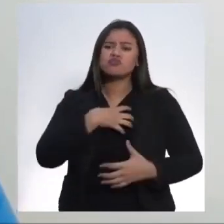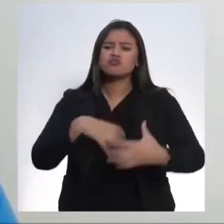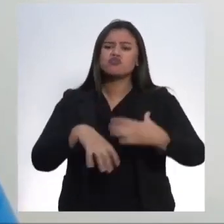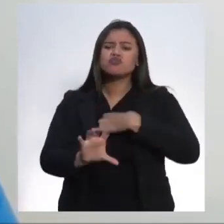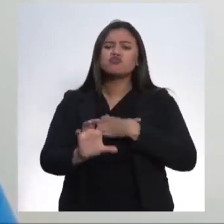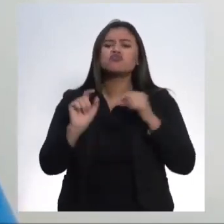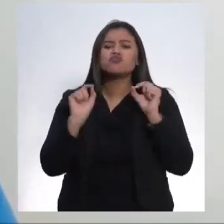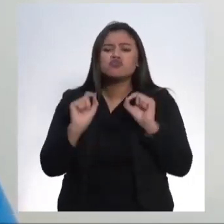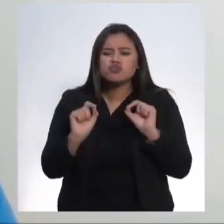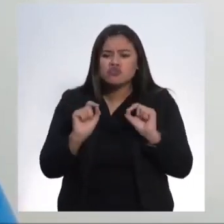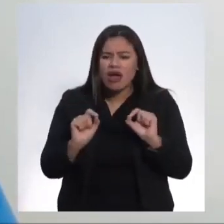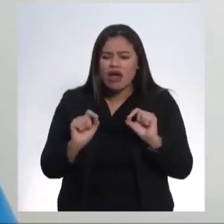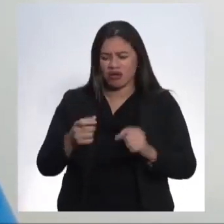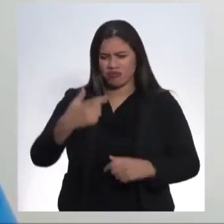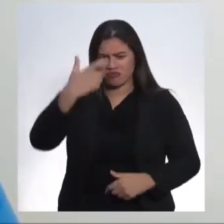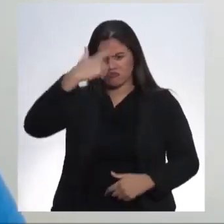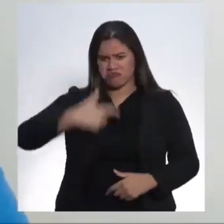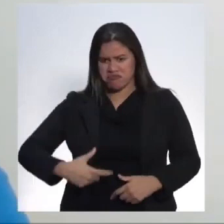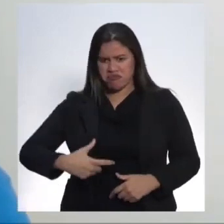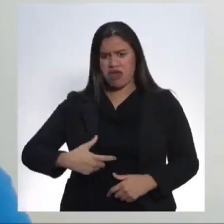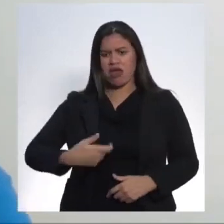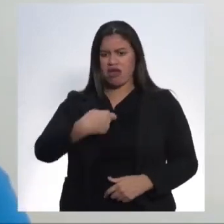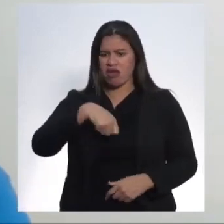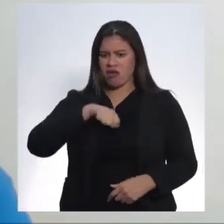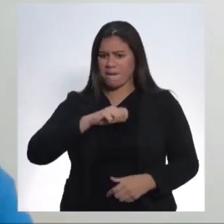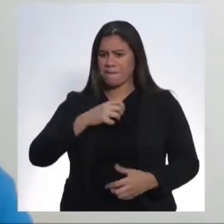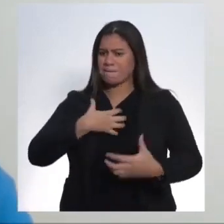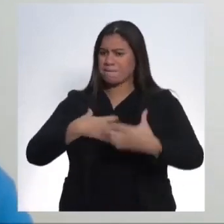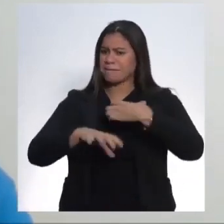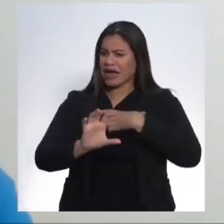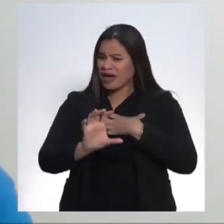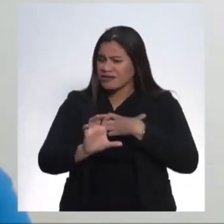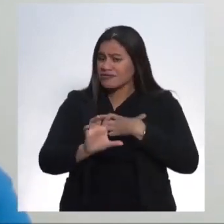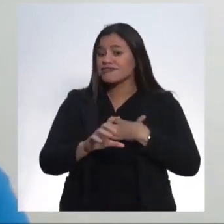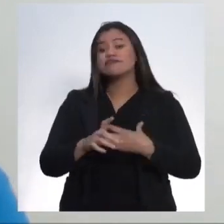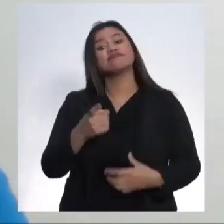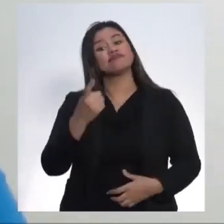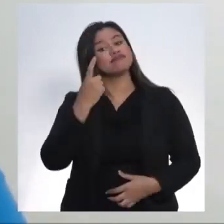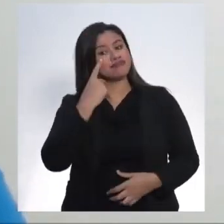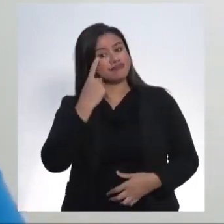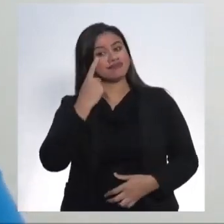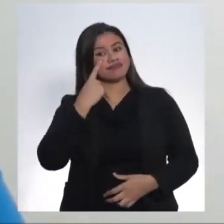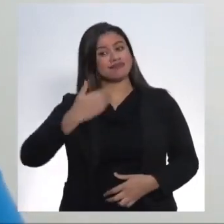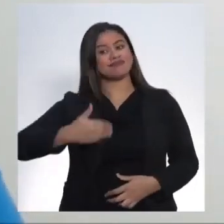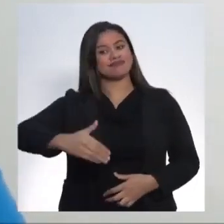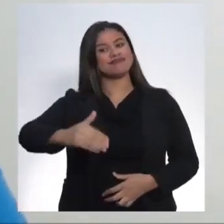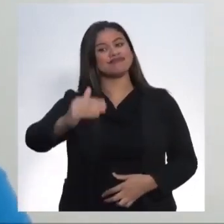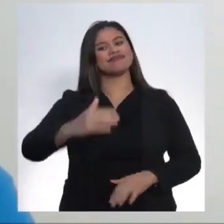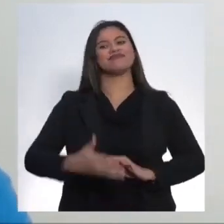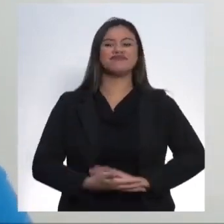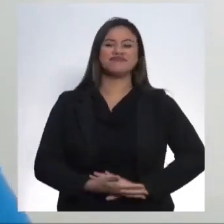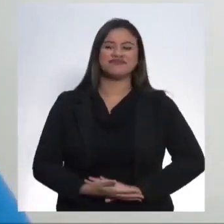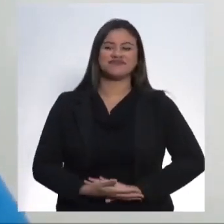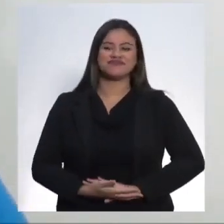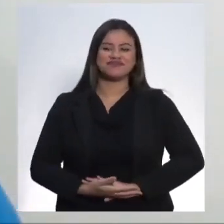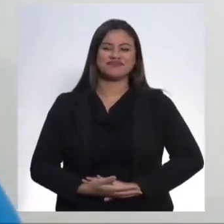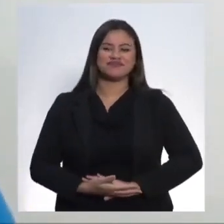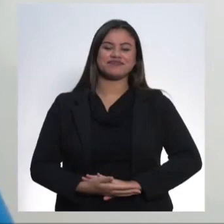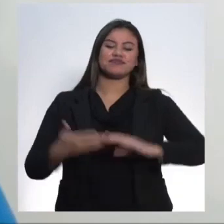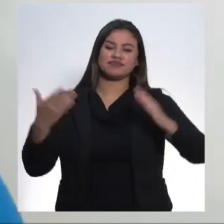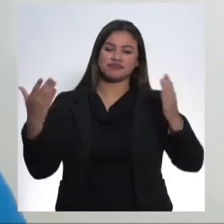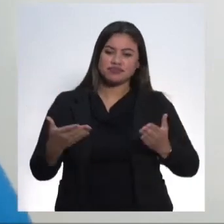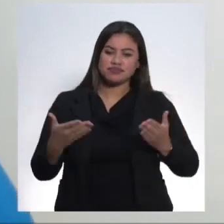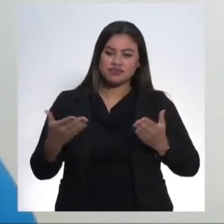que de fato somos empáticos? Vamos descobrir em breve. Nessa aula, nós vamos abordar,